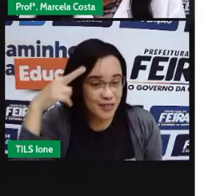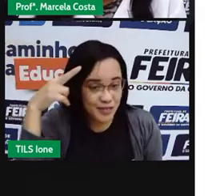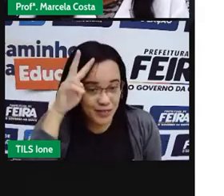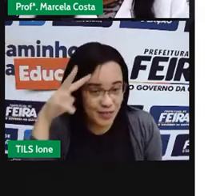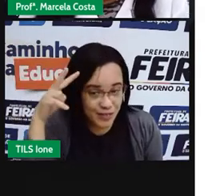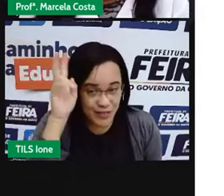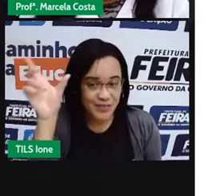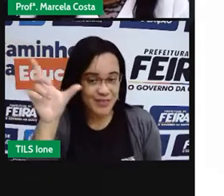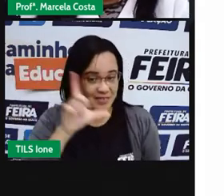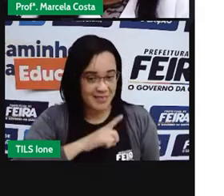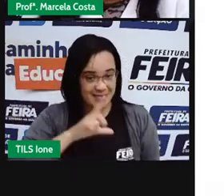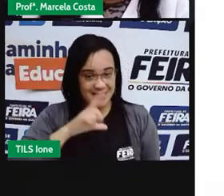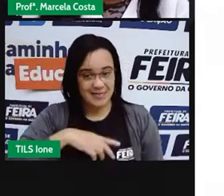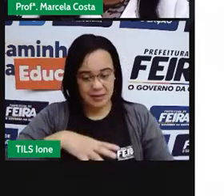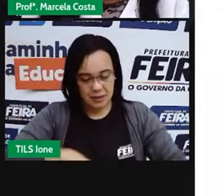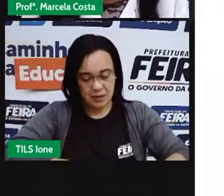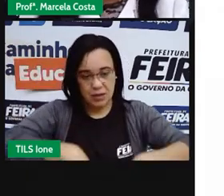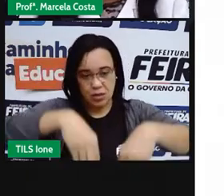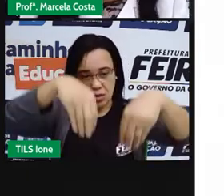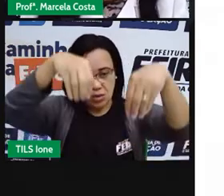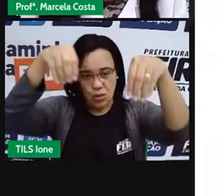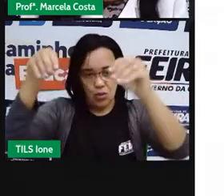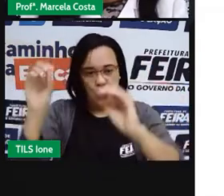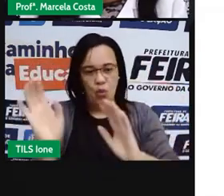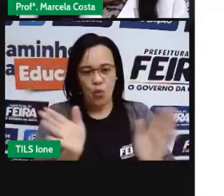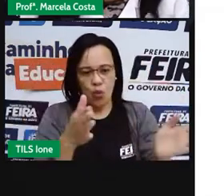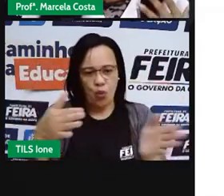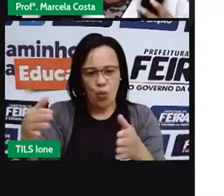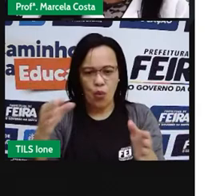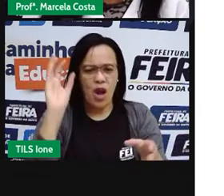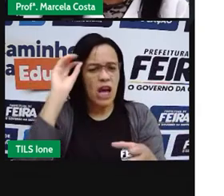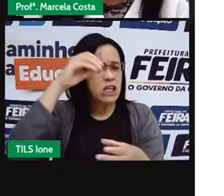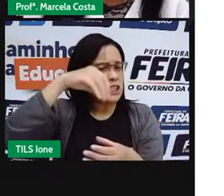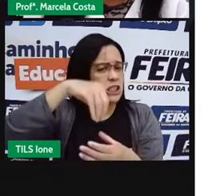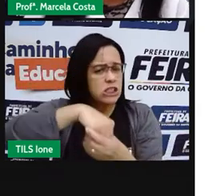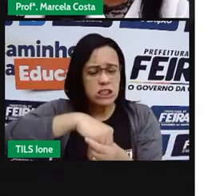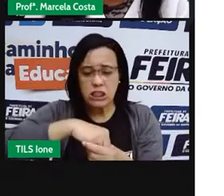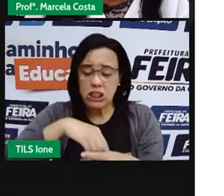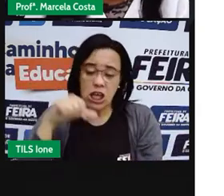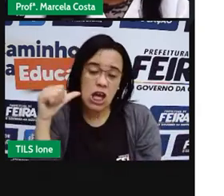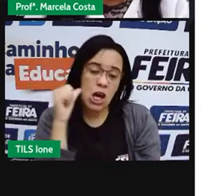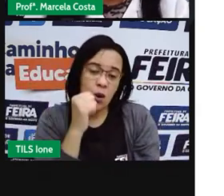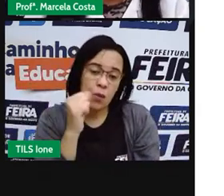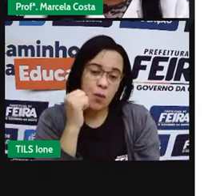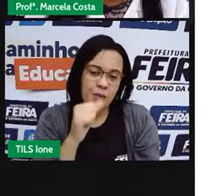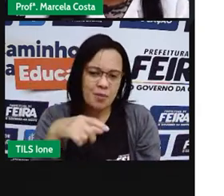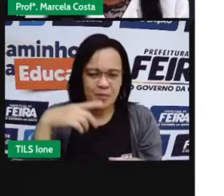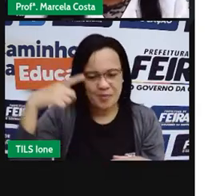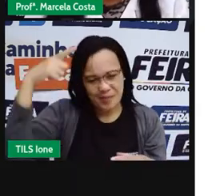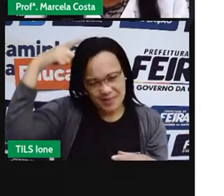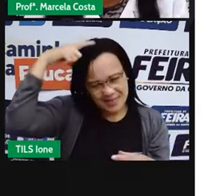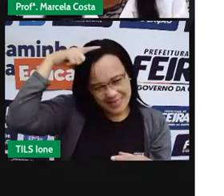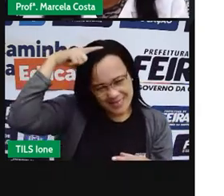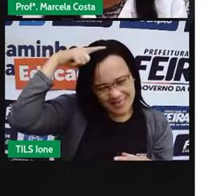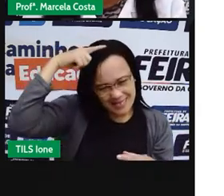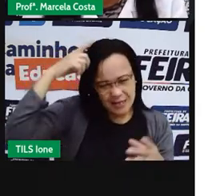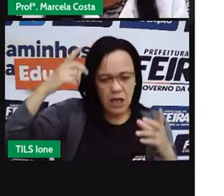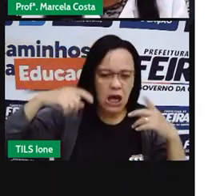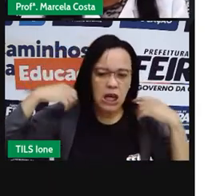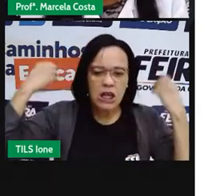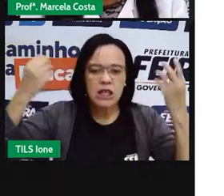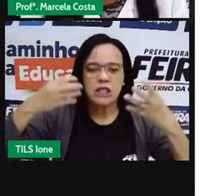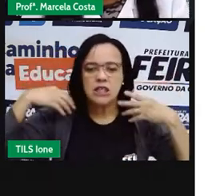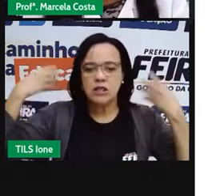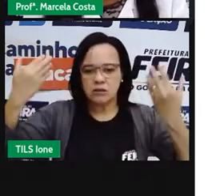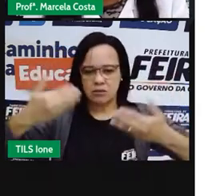torre? E lá nessa torre tem uma princesa que joga as tranças para o príncipe poder salvar ela,